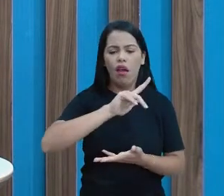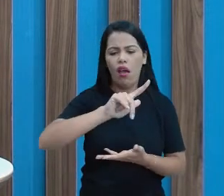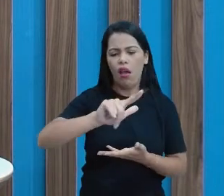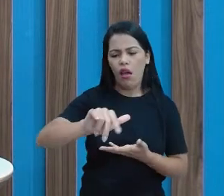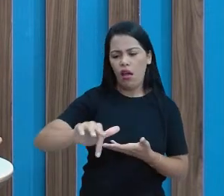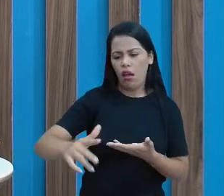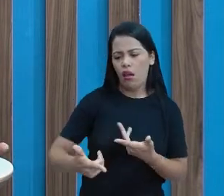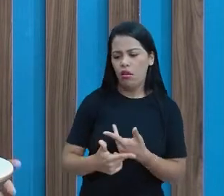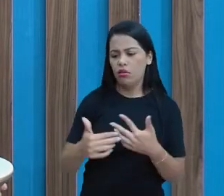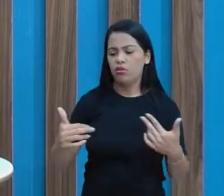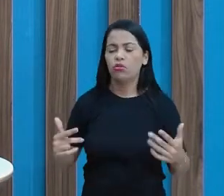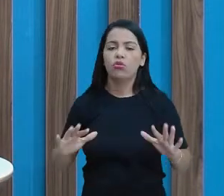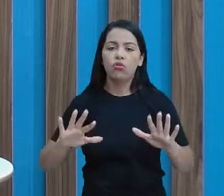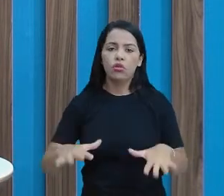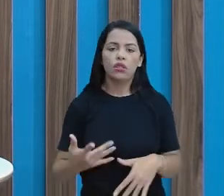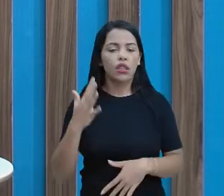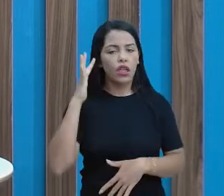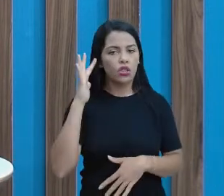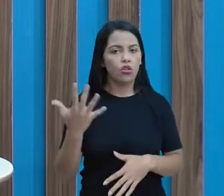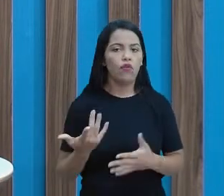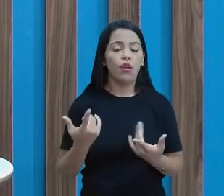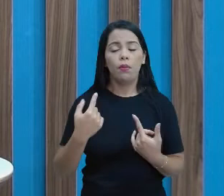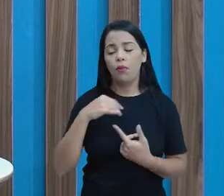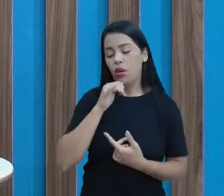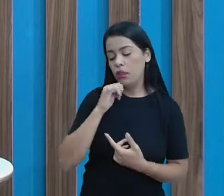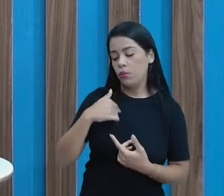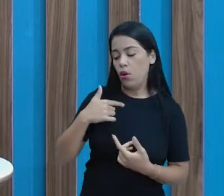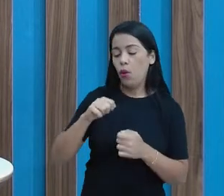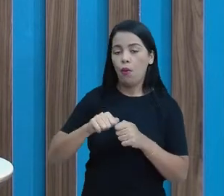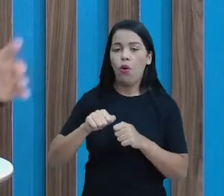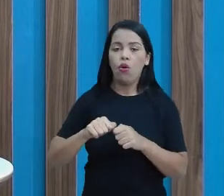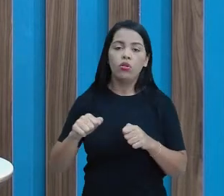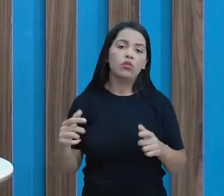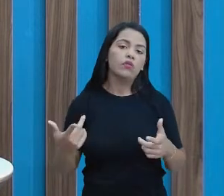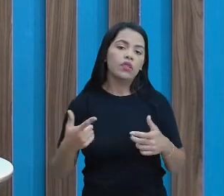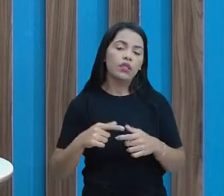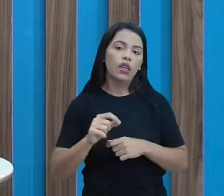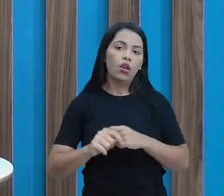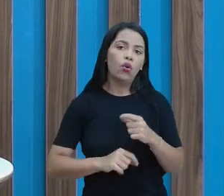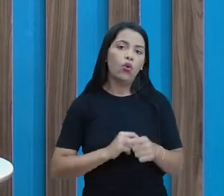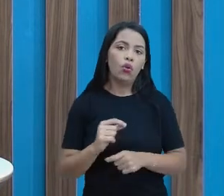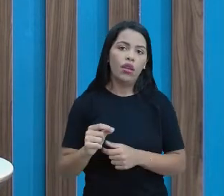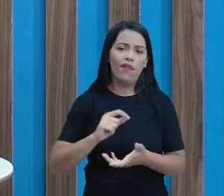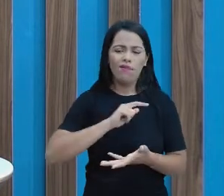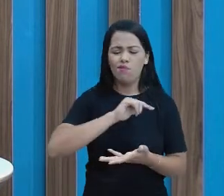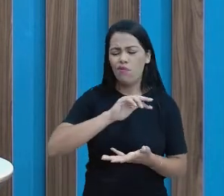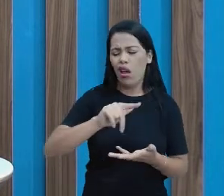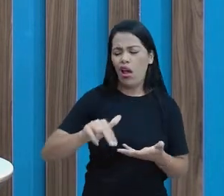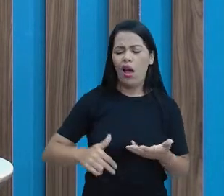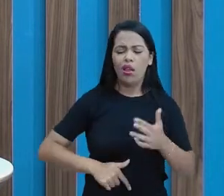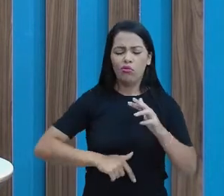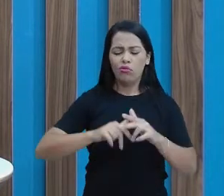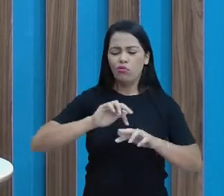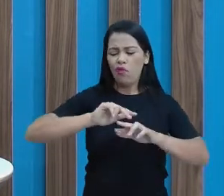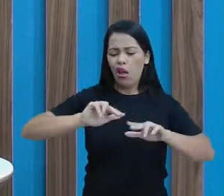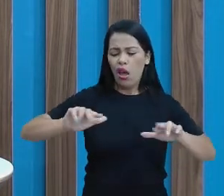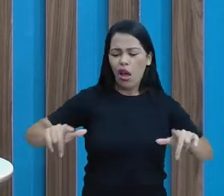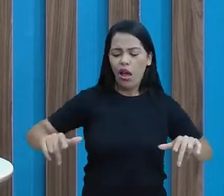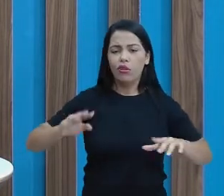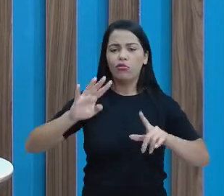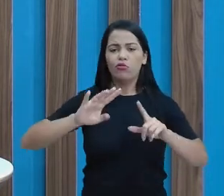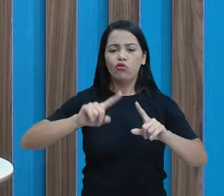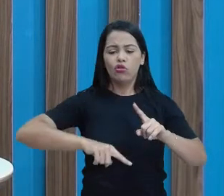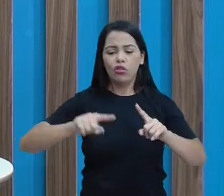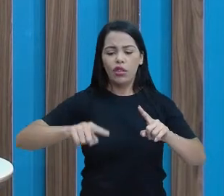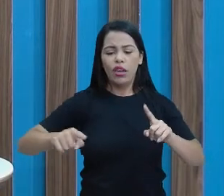Porque eu posso construir esse gráfico aí, por exemplo, dos pães com o trigo, infinito, certo? Eu posso, essa reta aí, ela vai para o